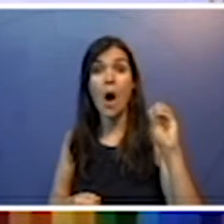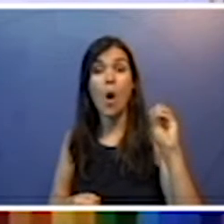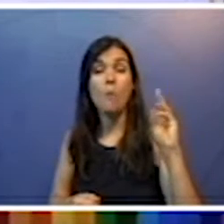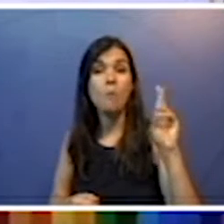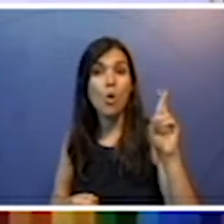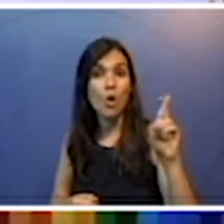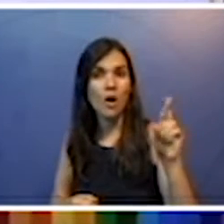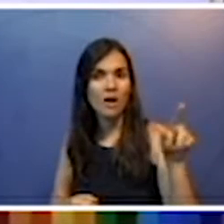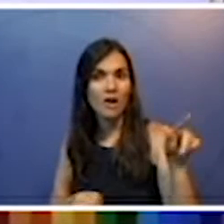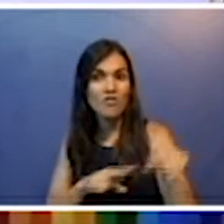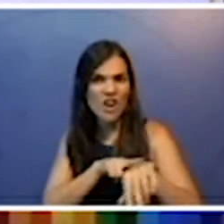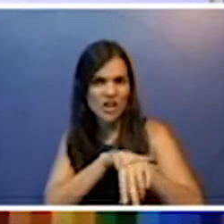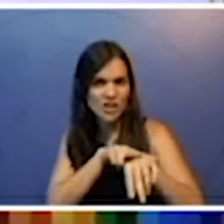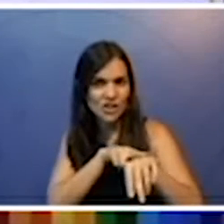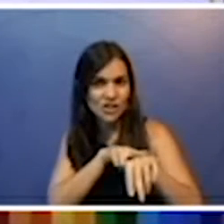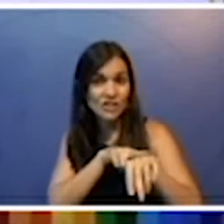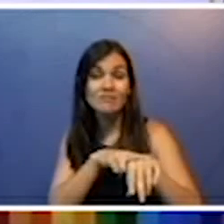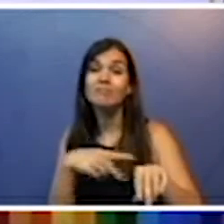verde.